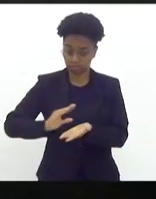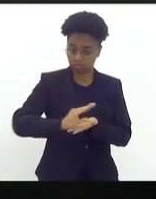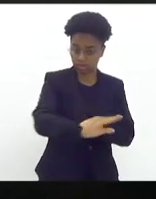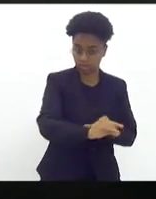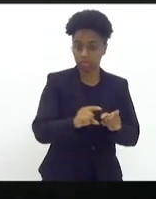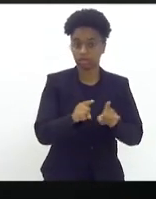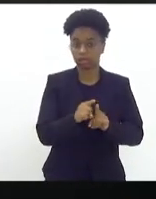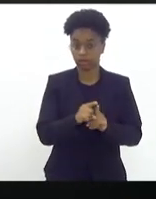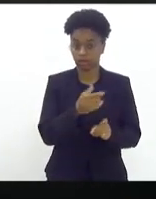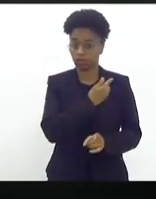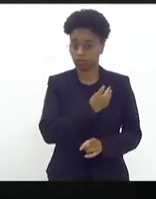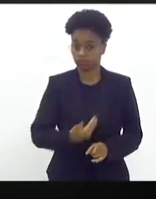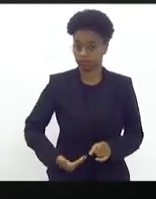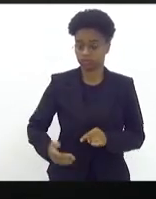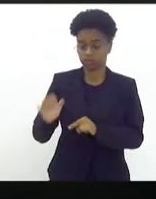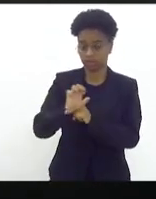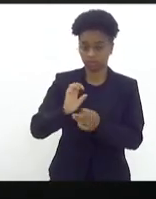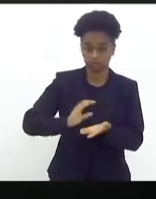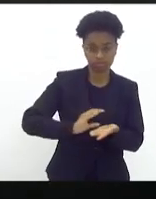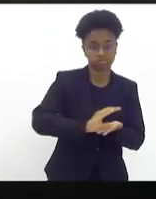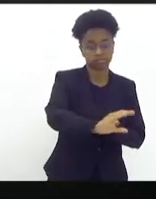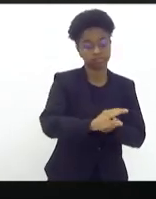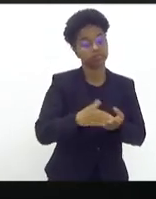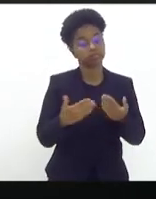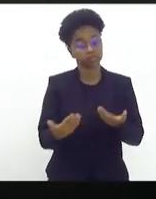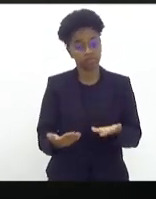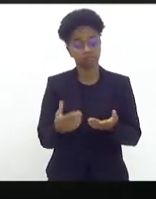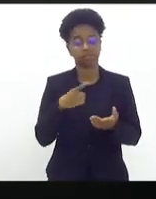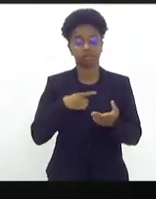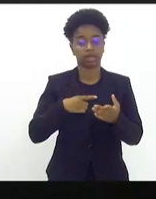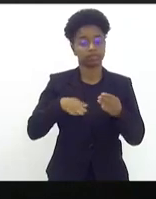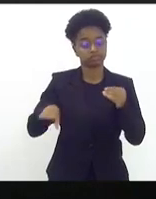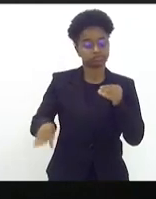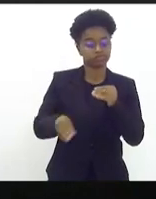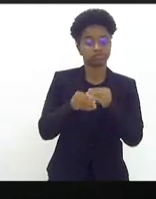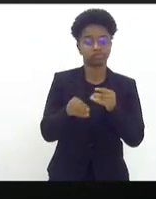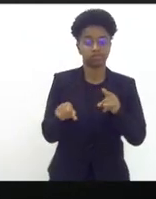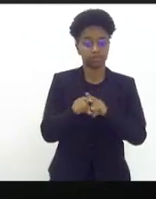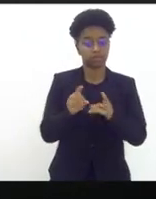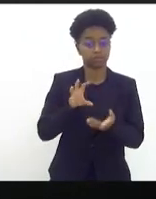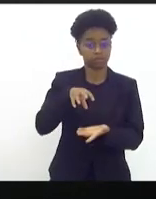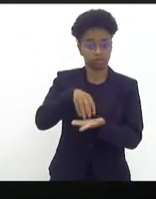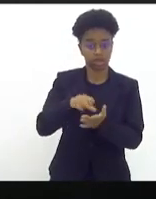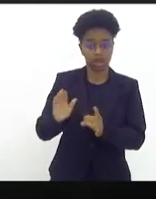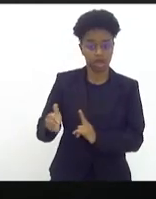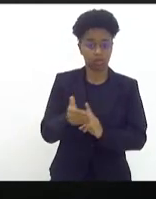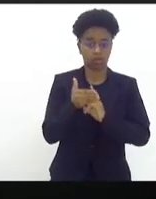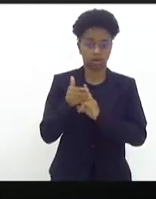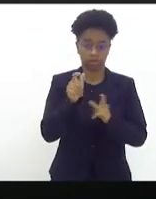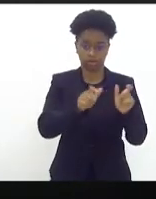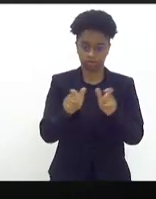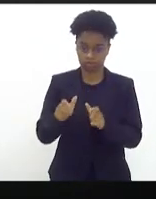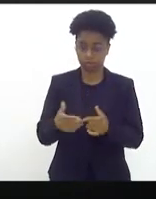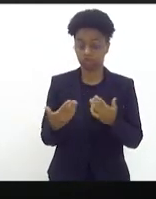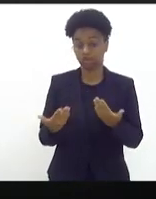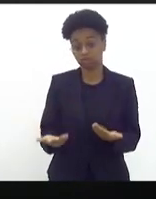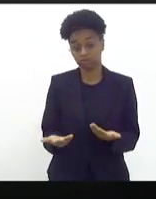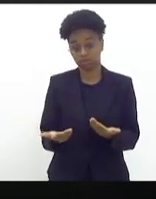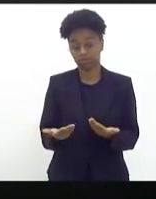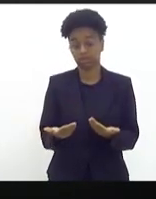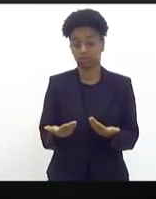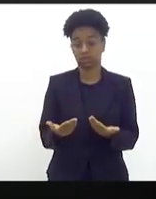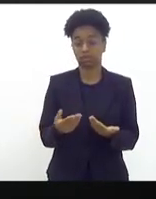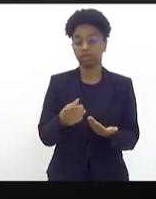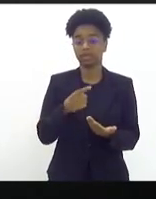estadual, né, e que contempla, inclusive, essa unidade de acolhimento. E